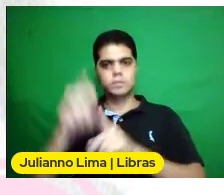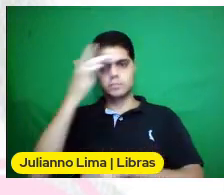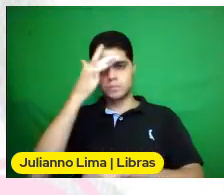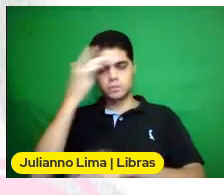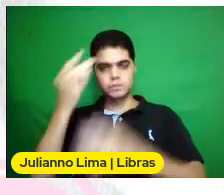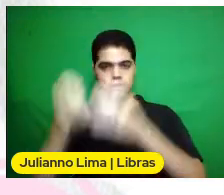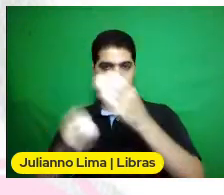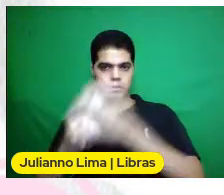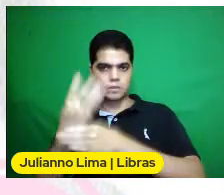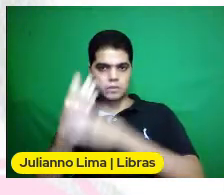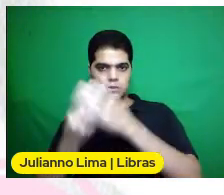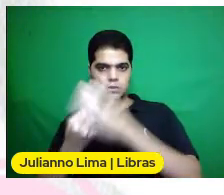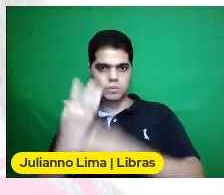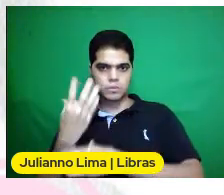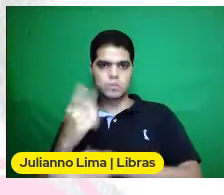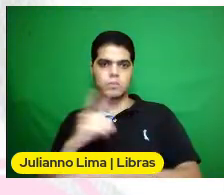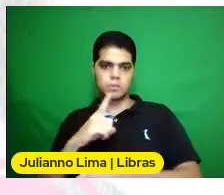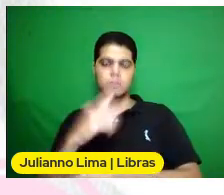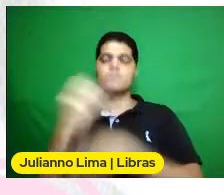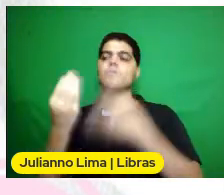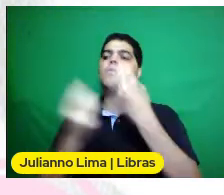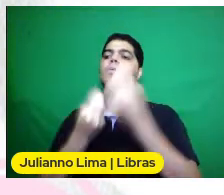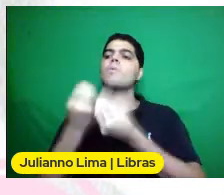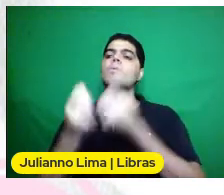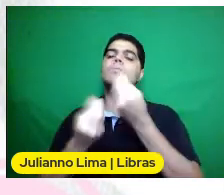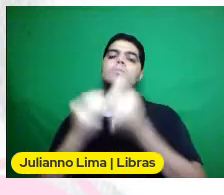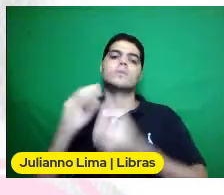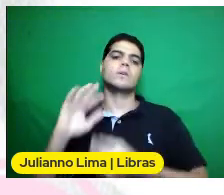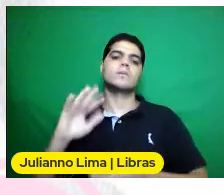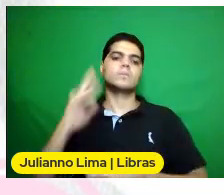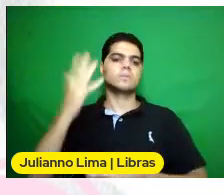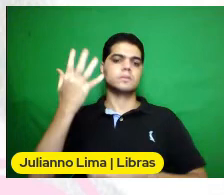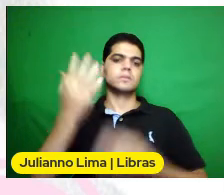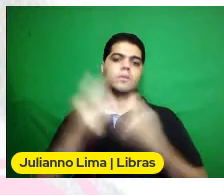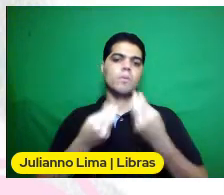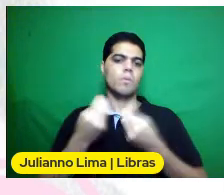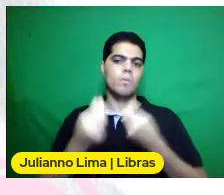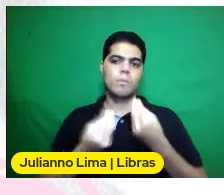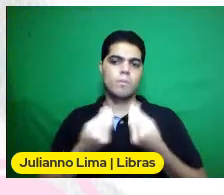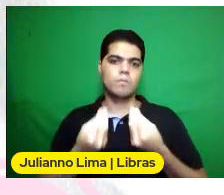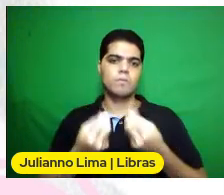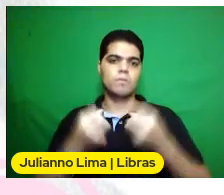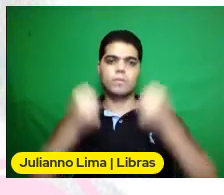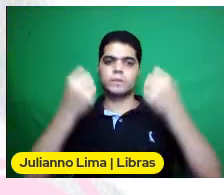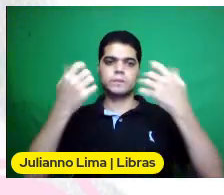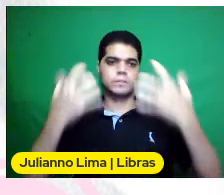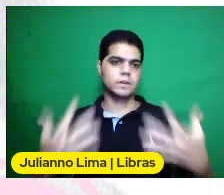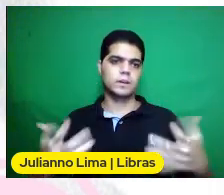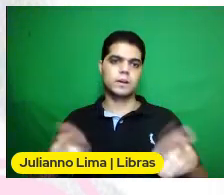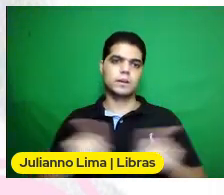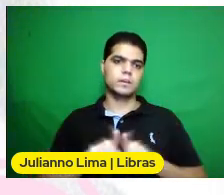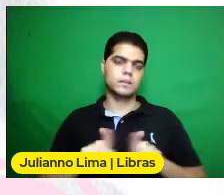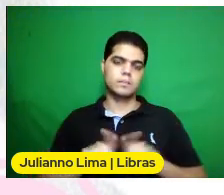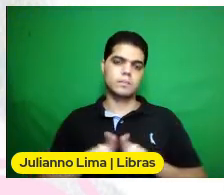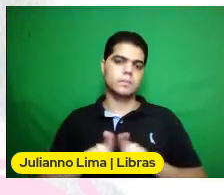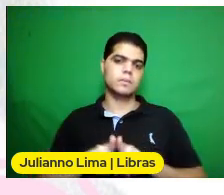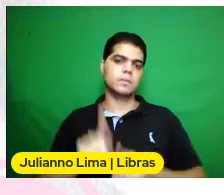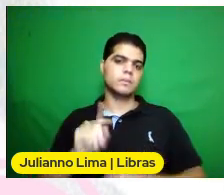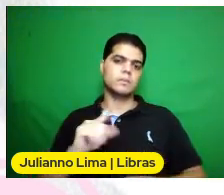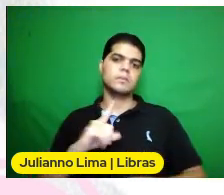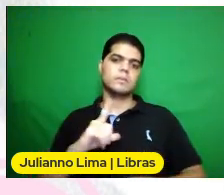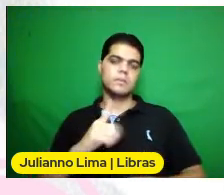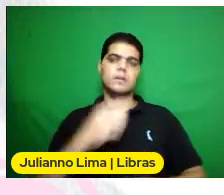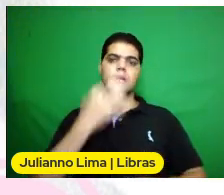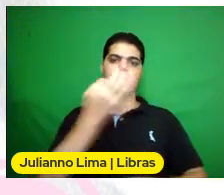tem, como foi, né? Como eles descreveram e como eles